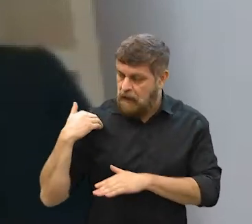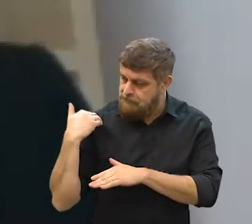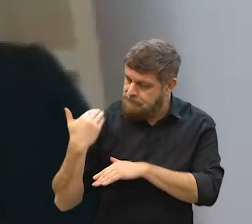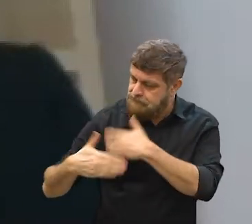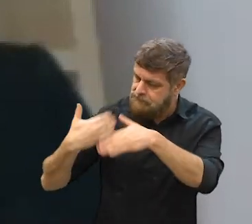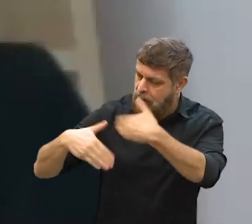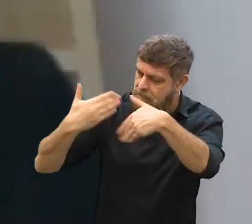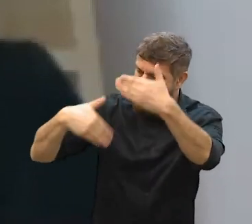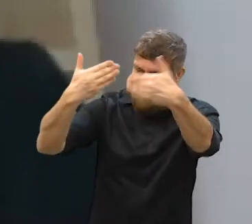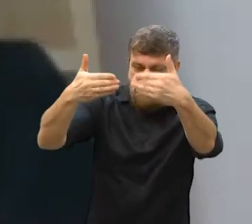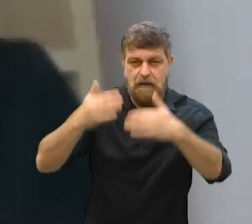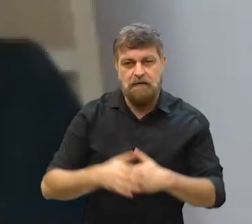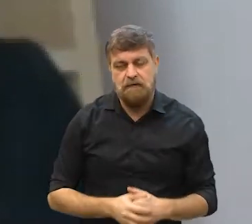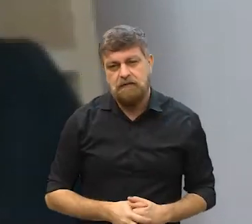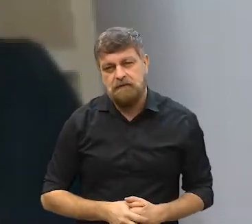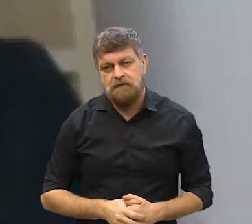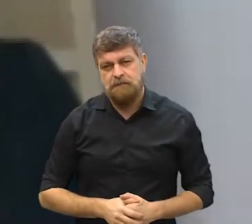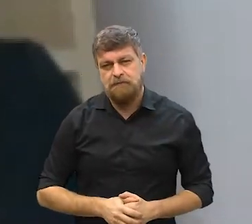avançar, né?